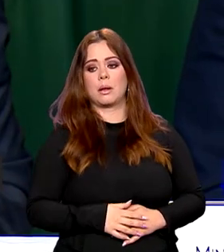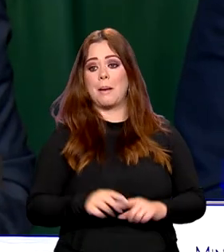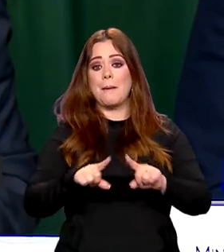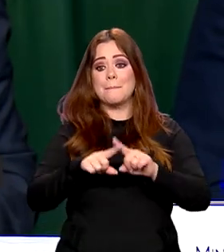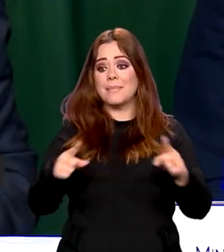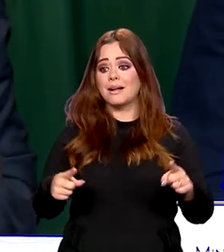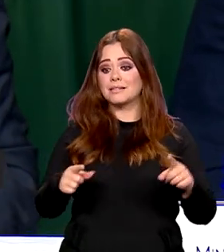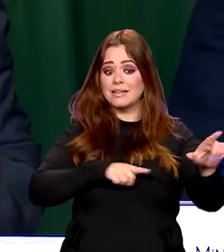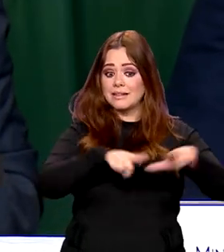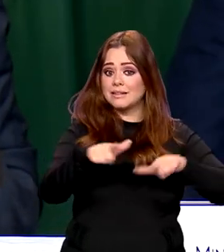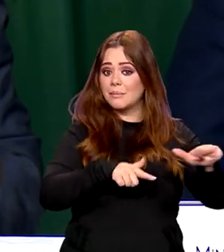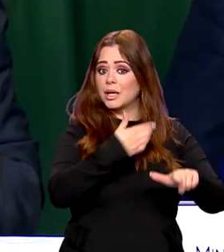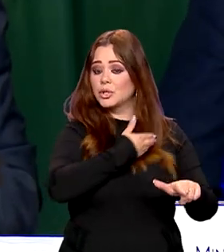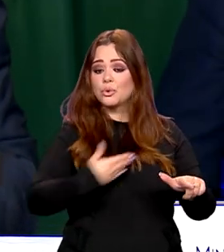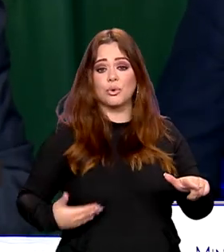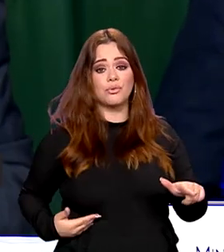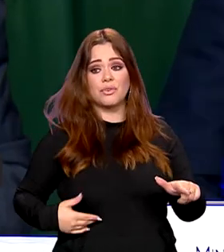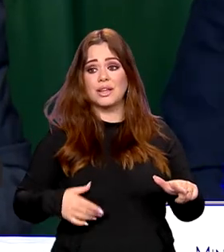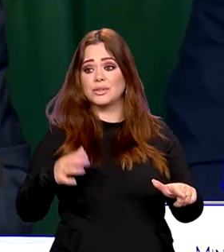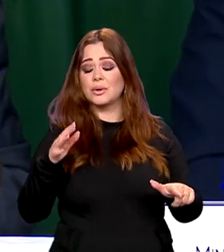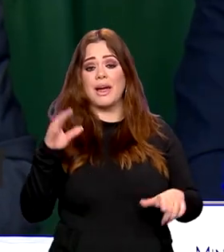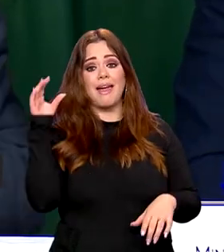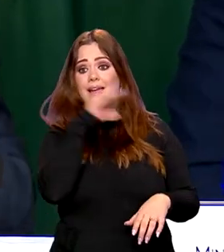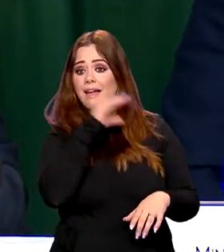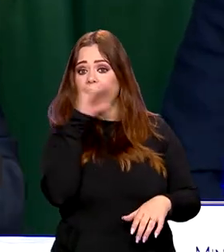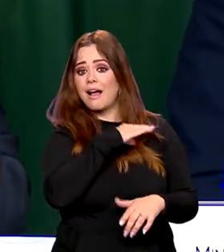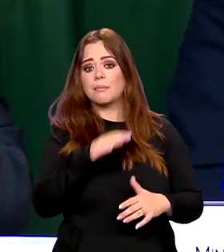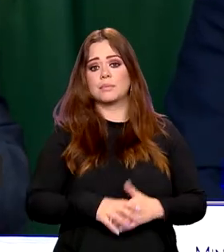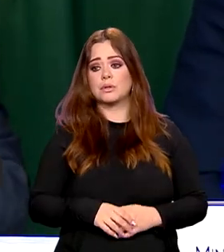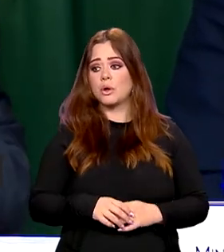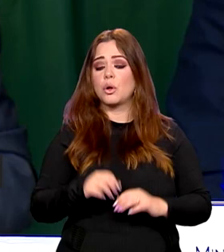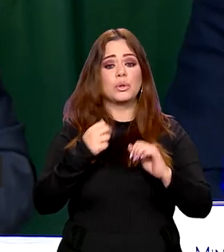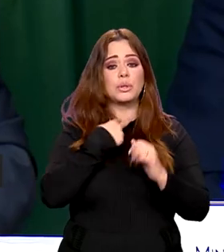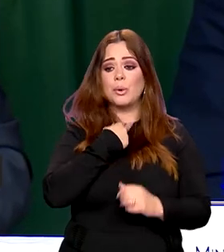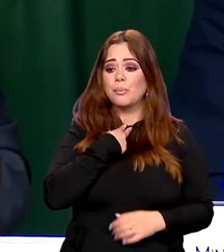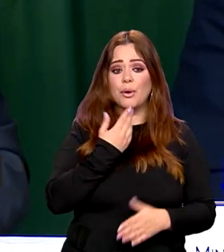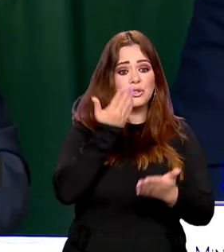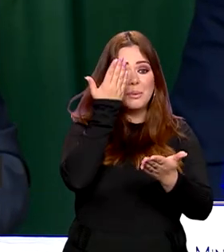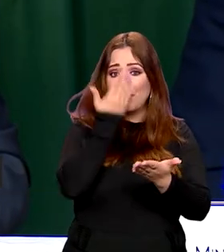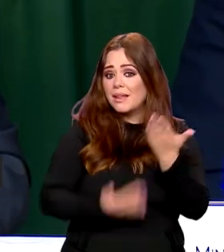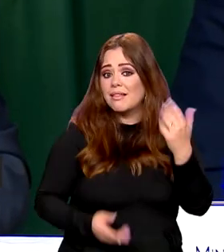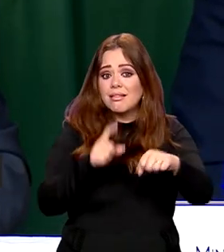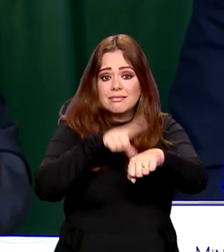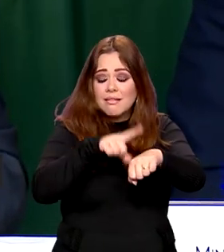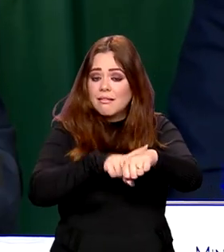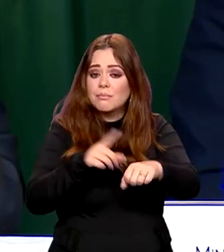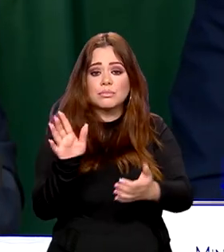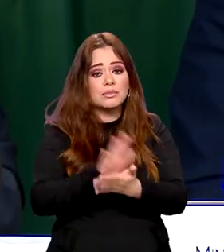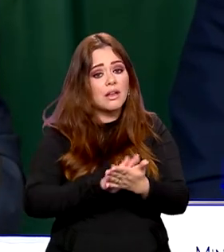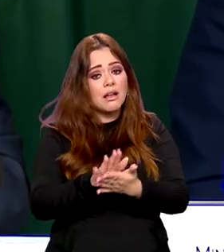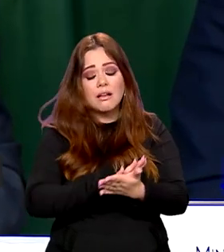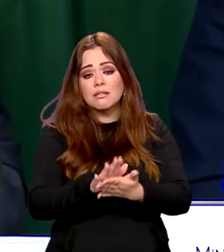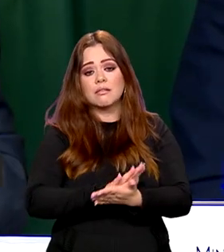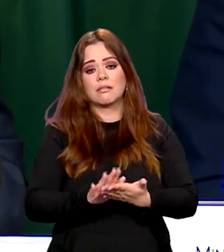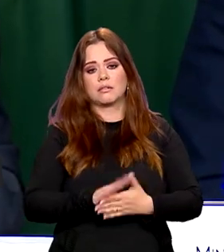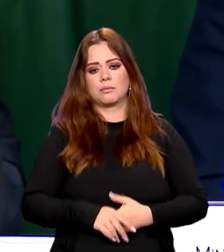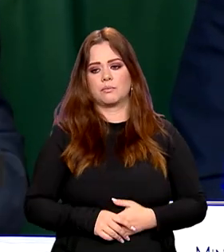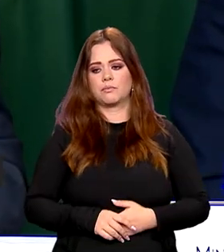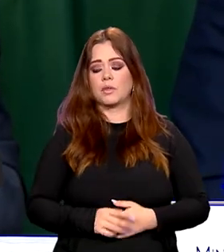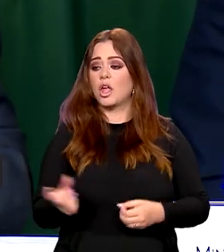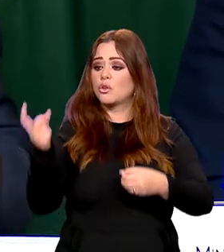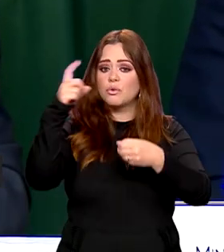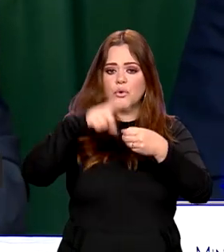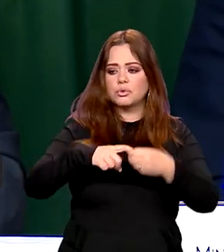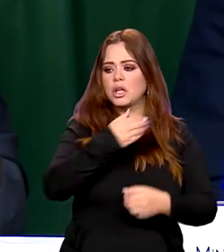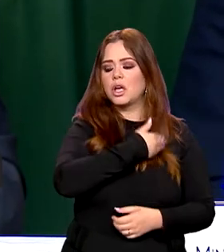logo. E o Alckmin e eu não temos tempo a perder, o meu governo não tem tempo a perder. Eu não voltei a governar esse país